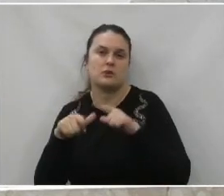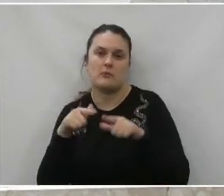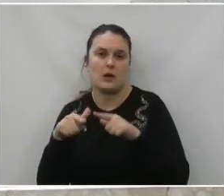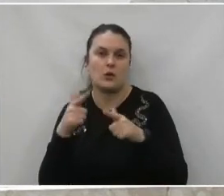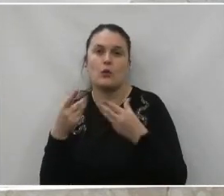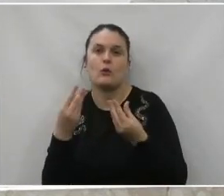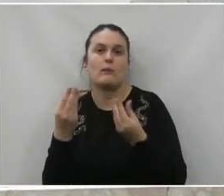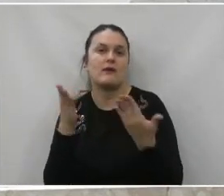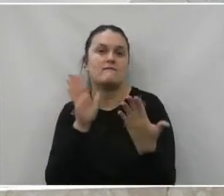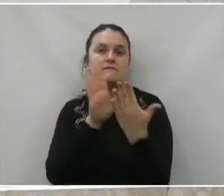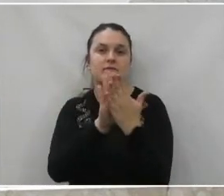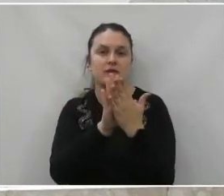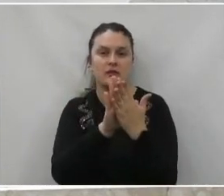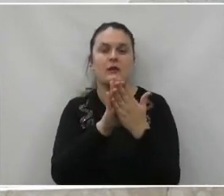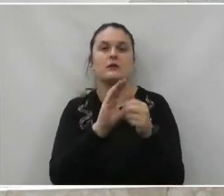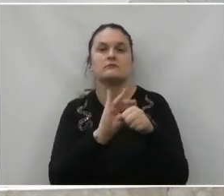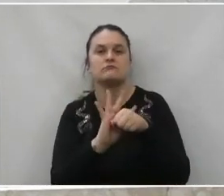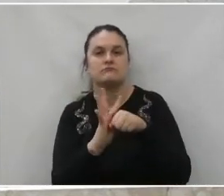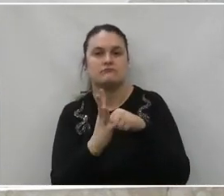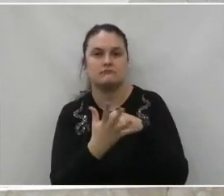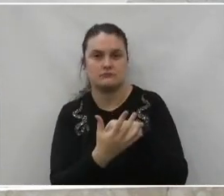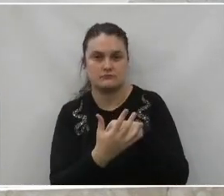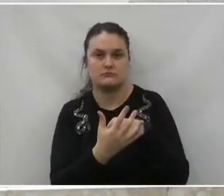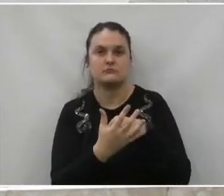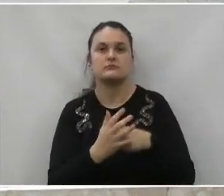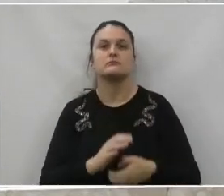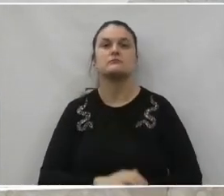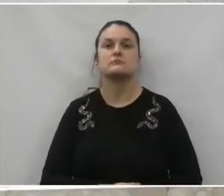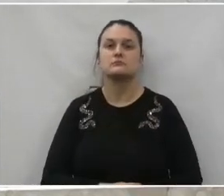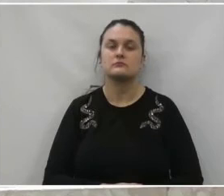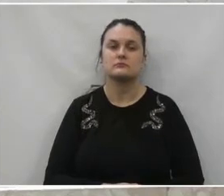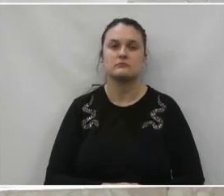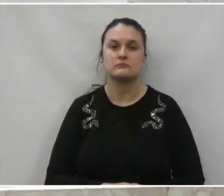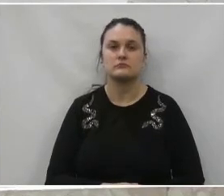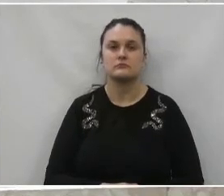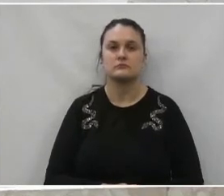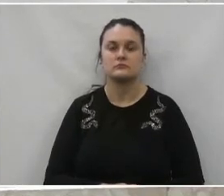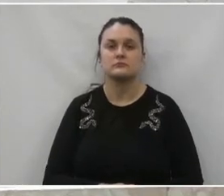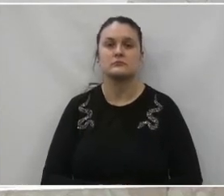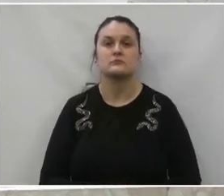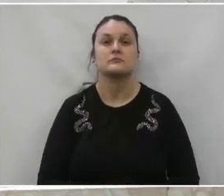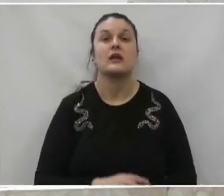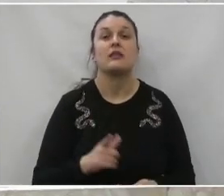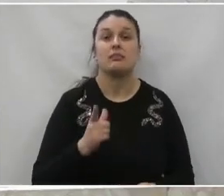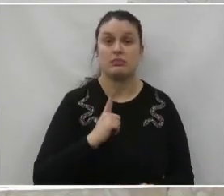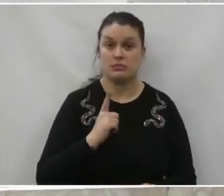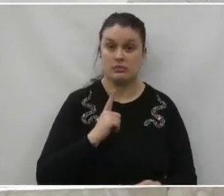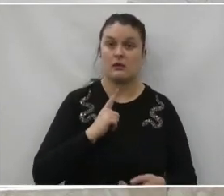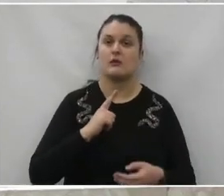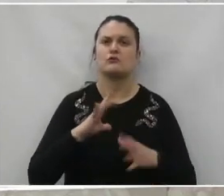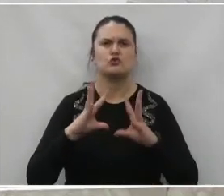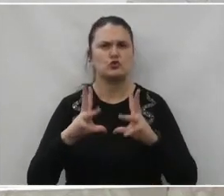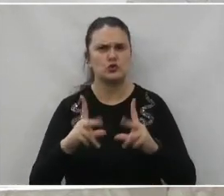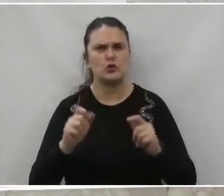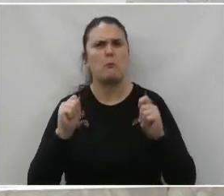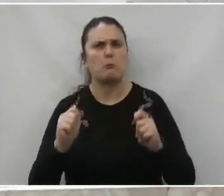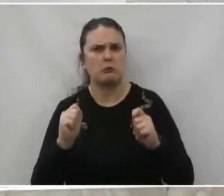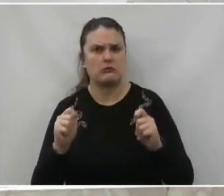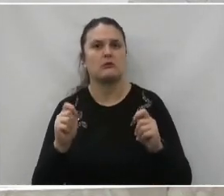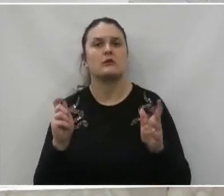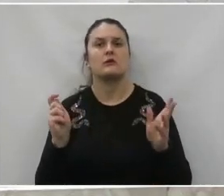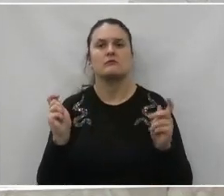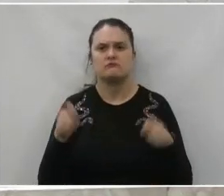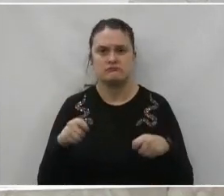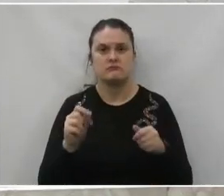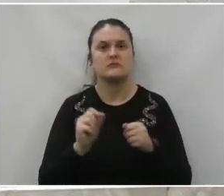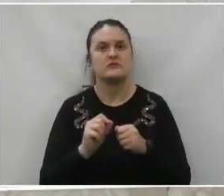para enfrentamento da pandemia decorrente da infecção humana Covid-19, aos quais ficam delegados todos os poderes necessários